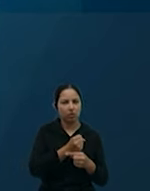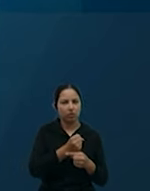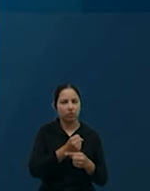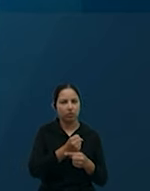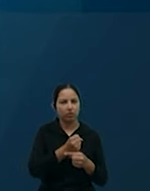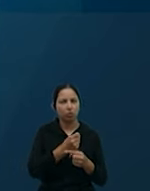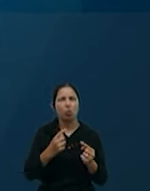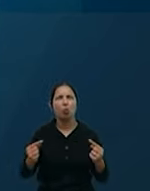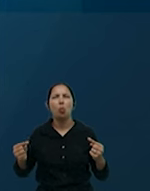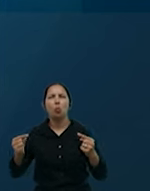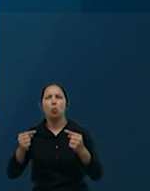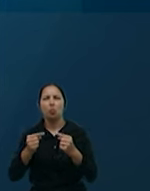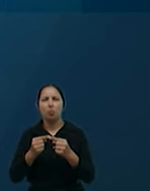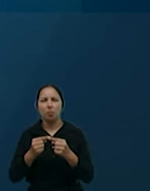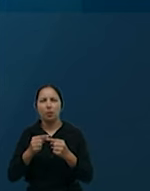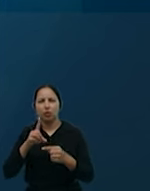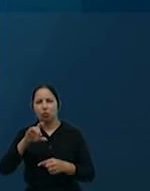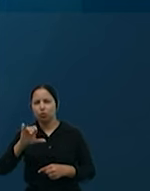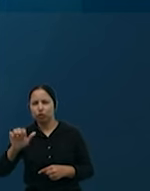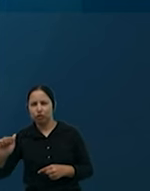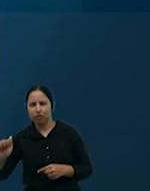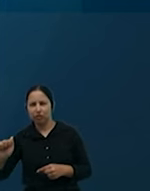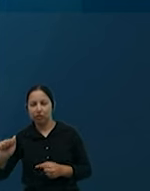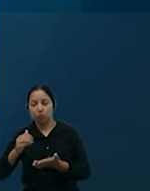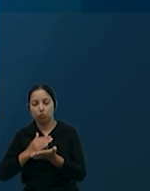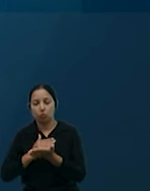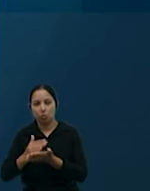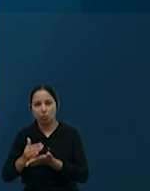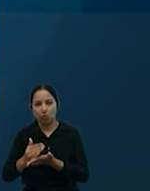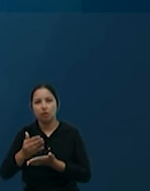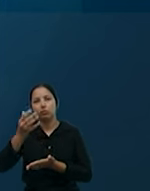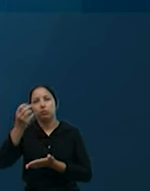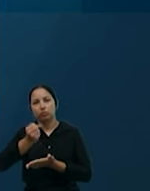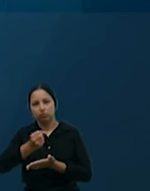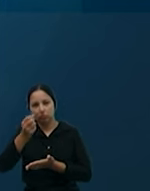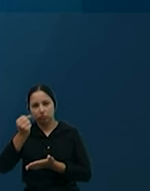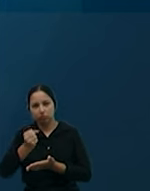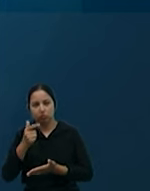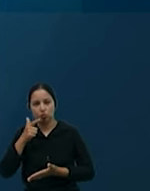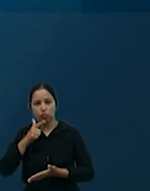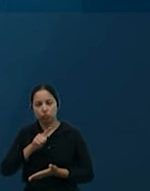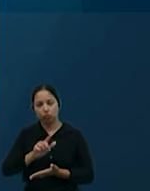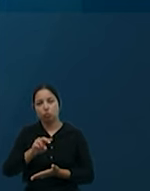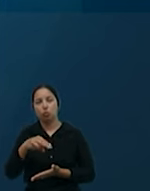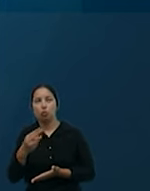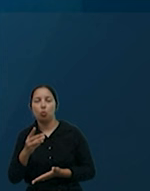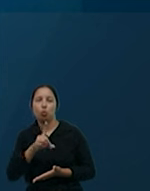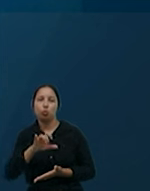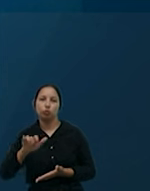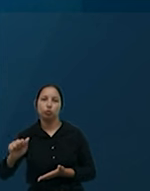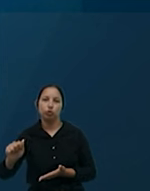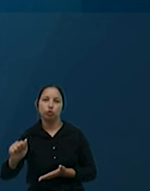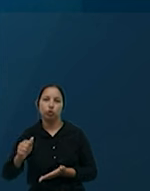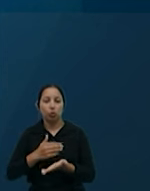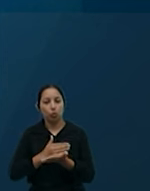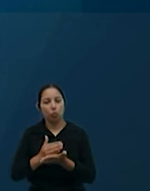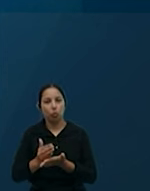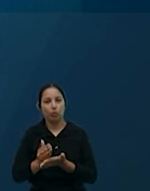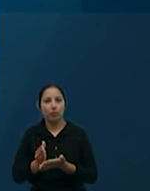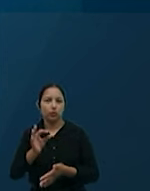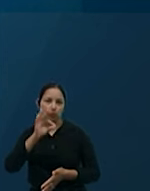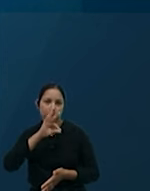com a data do início do benefício ou, mais ainda, a data do início do pagamento deste